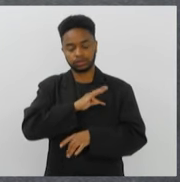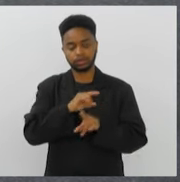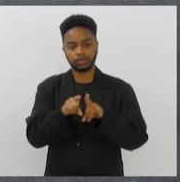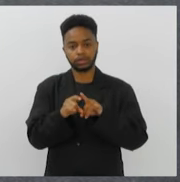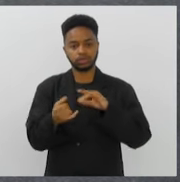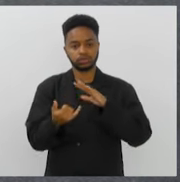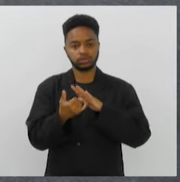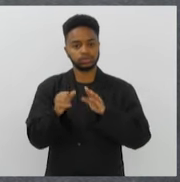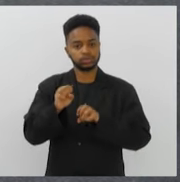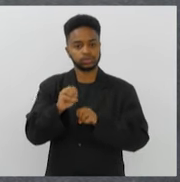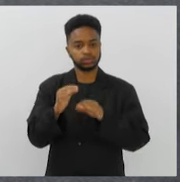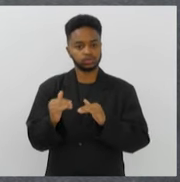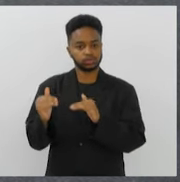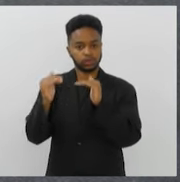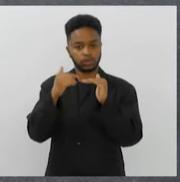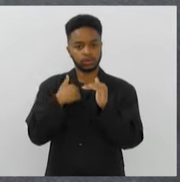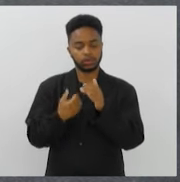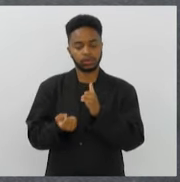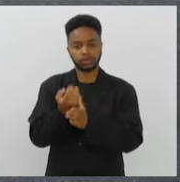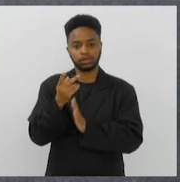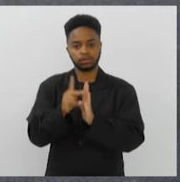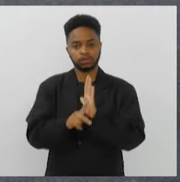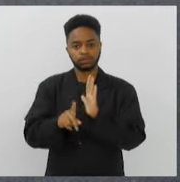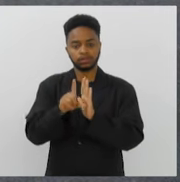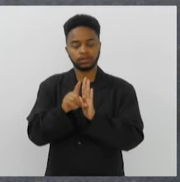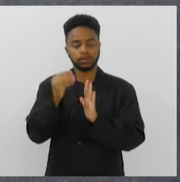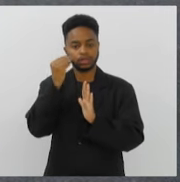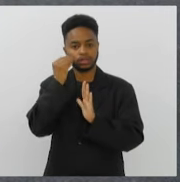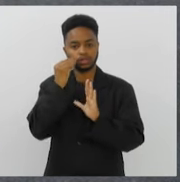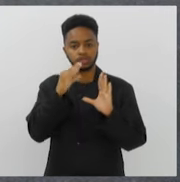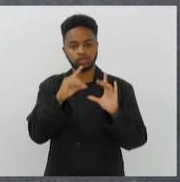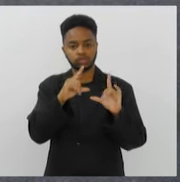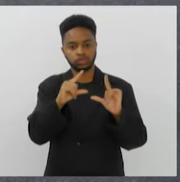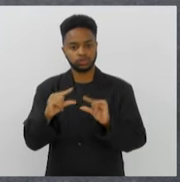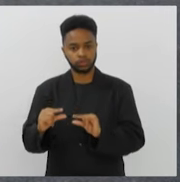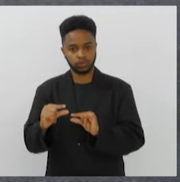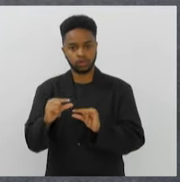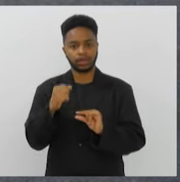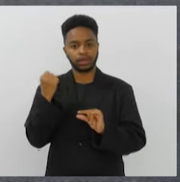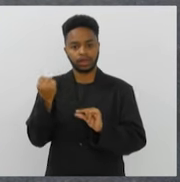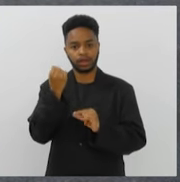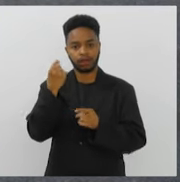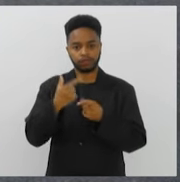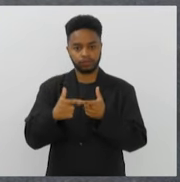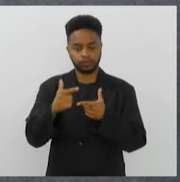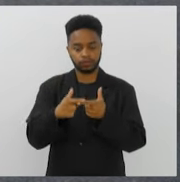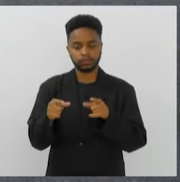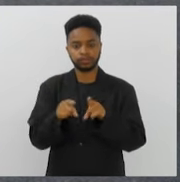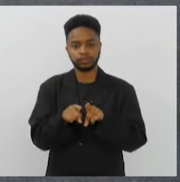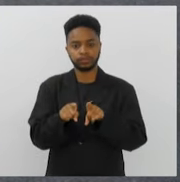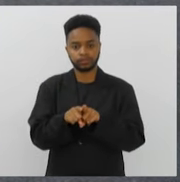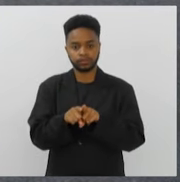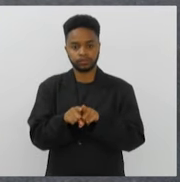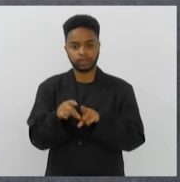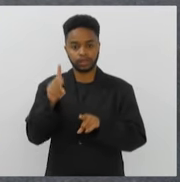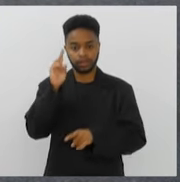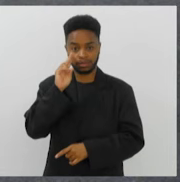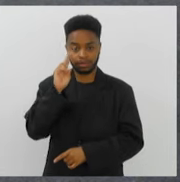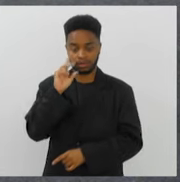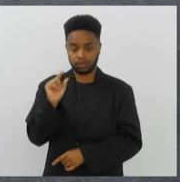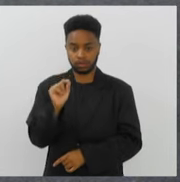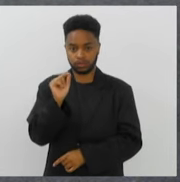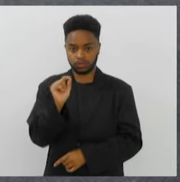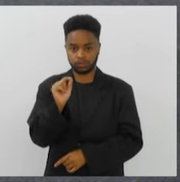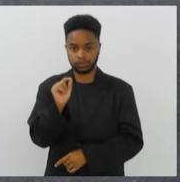superior, eu apresentei esse projeto para combater esses graves problemas. E lembrando, senhor presidente,